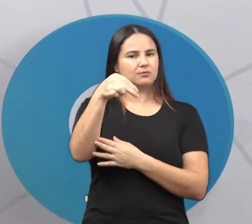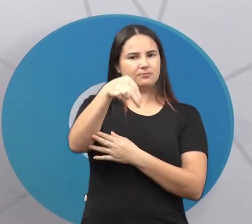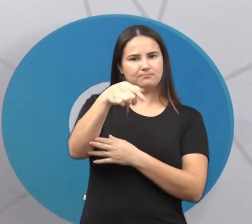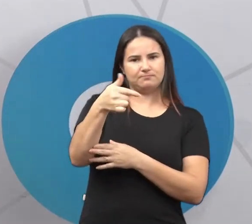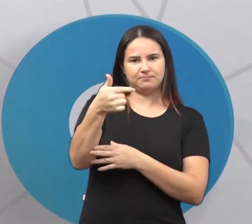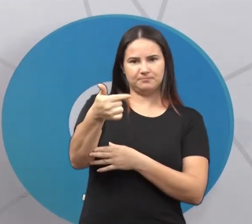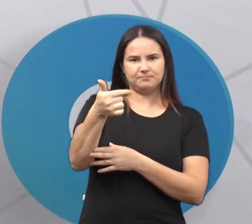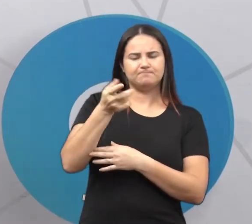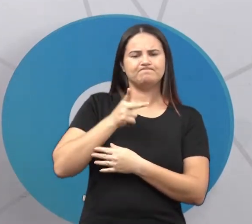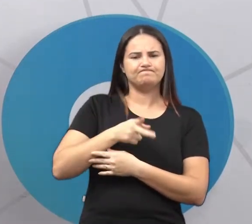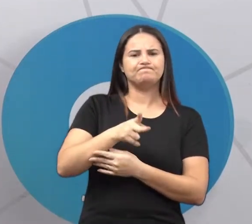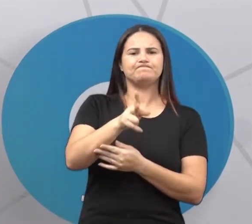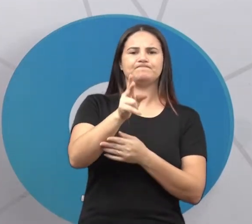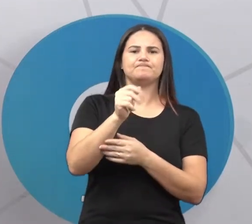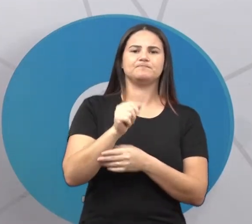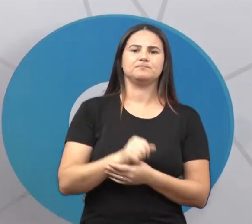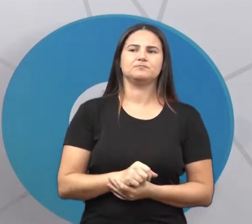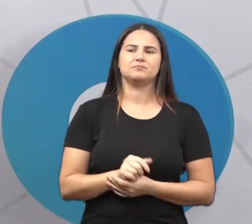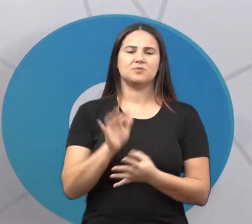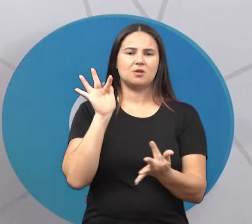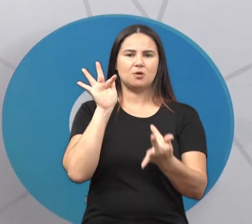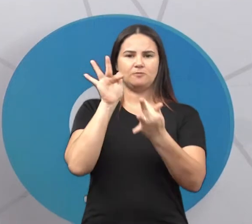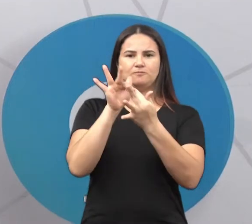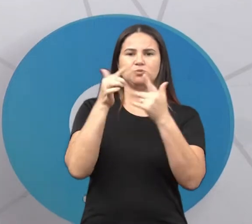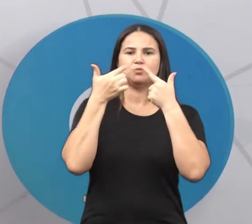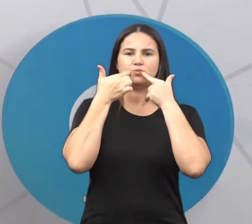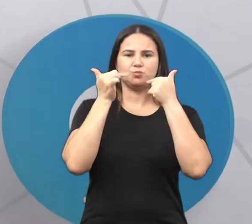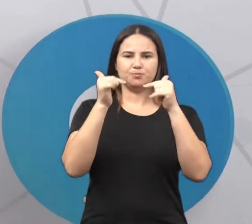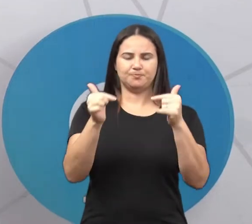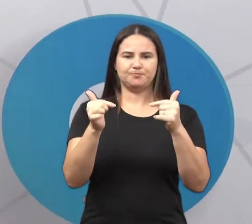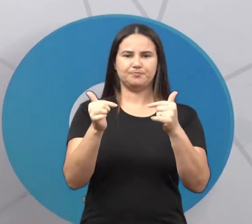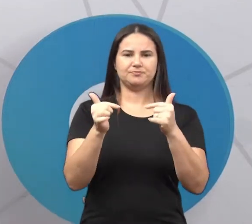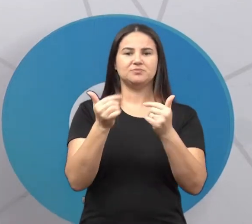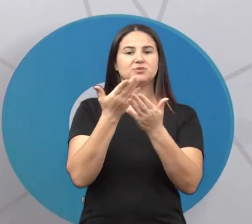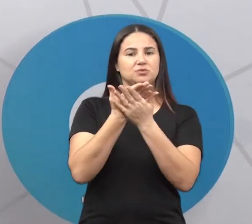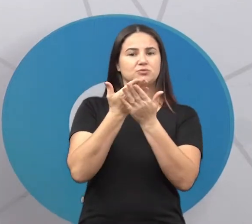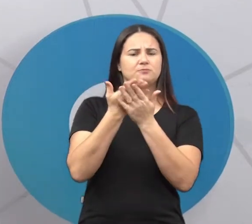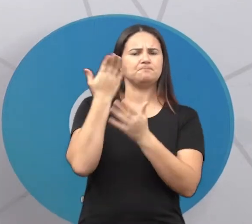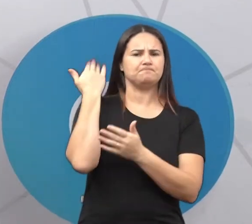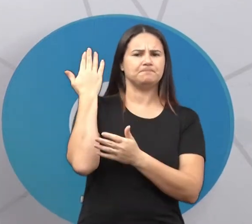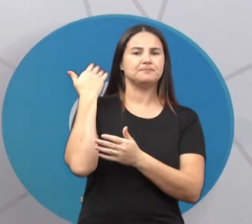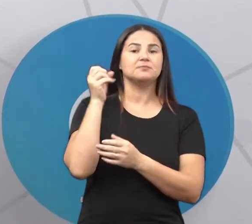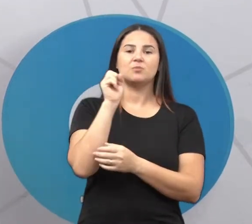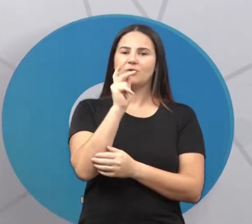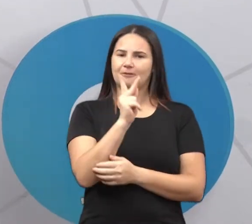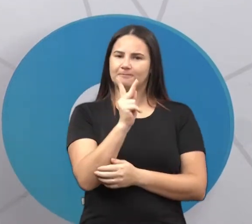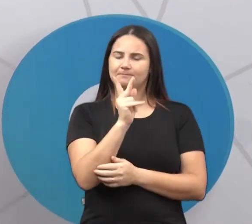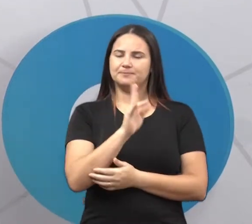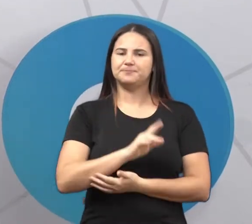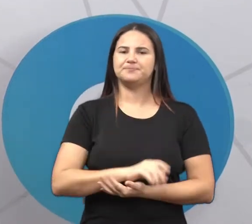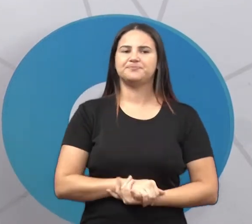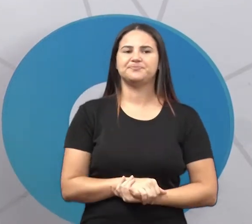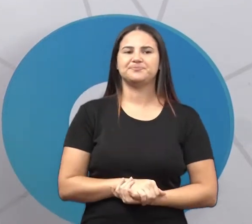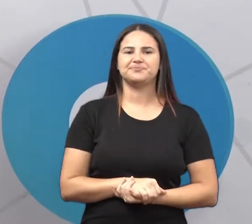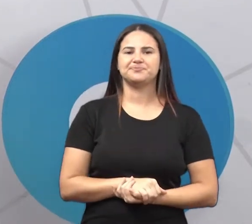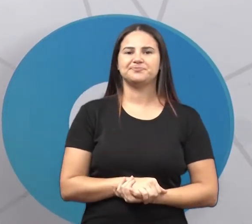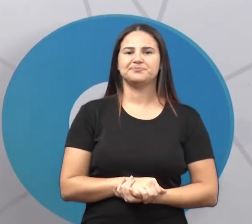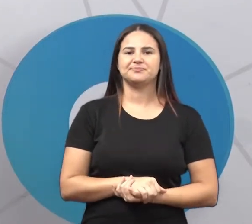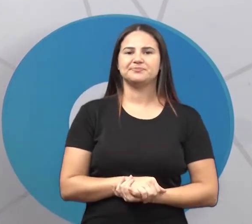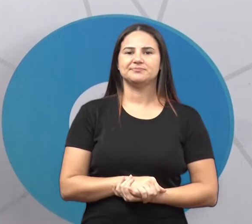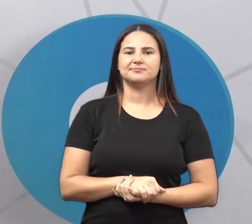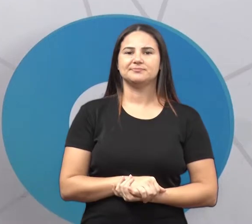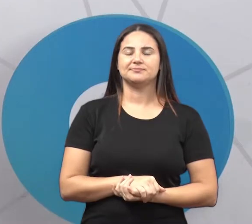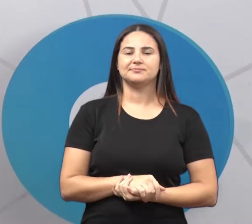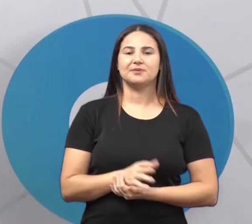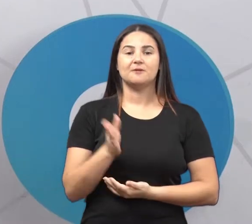vamos também dar continuidade às funções da linguagem que nós estudamos na aula anterior, ok? Vamos